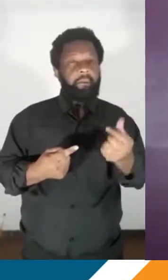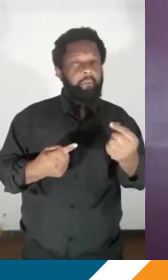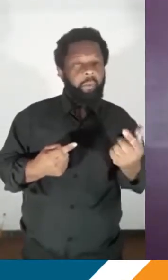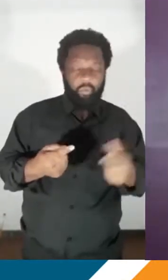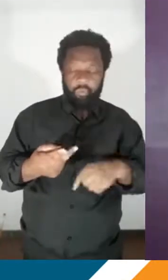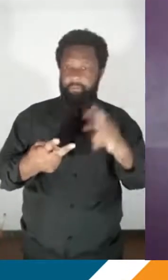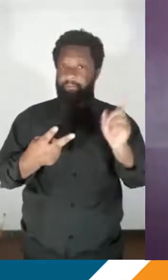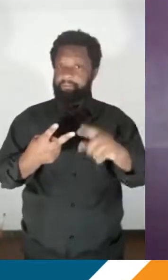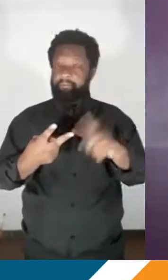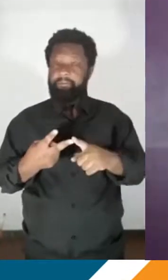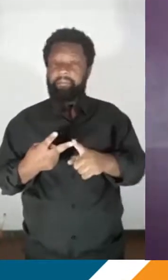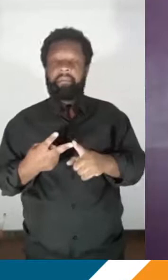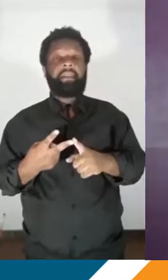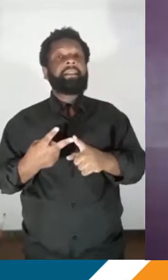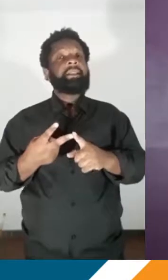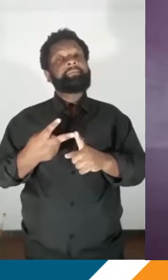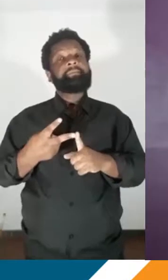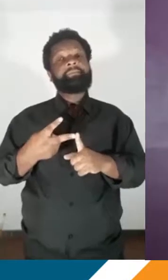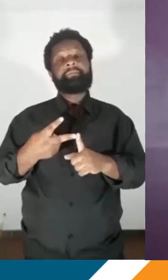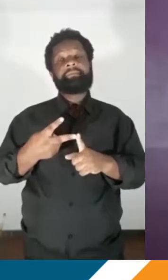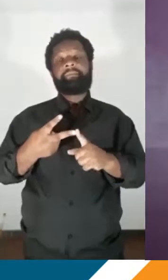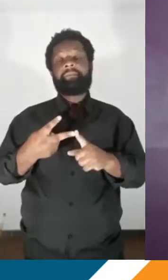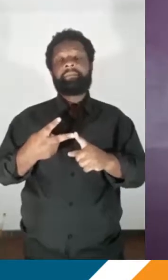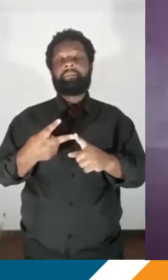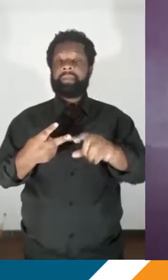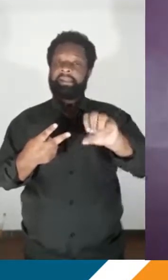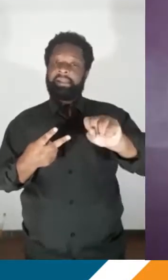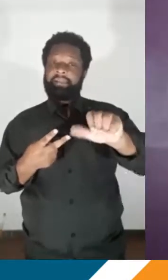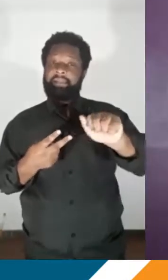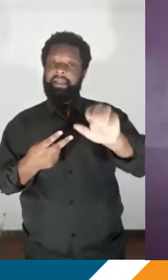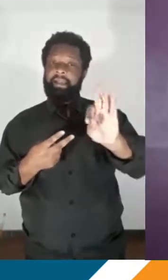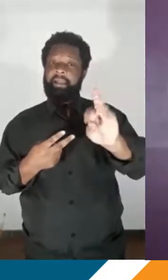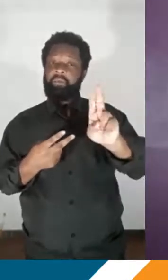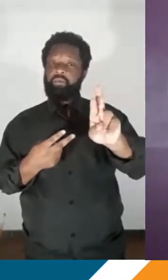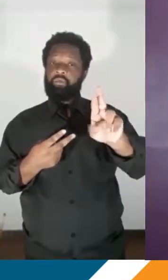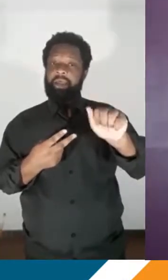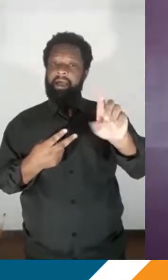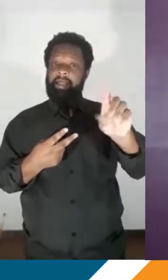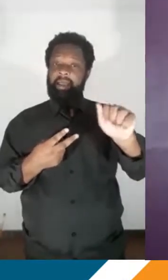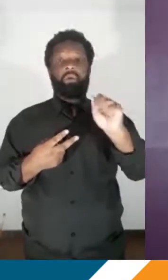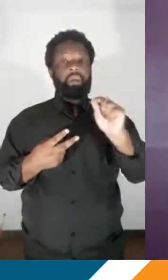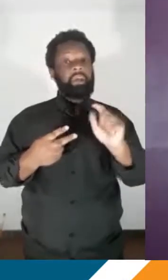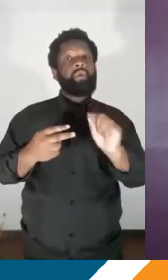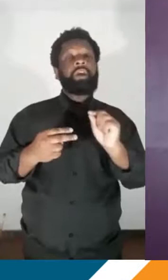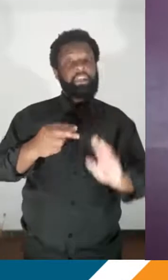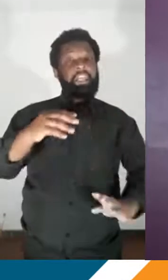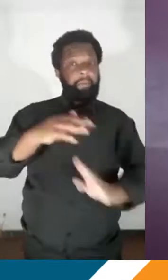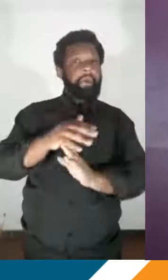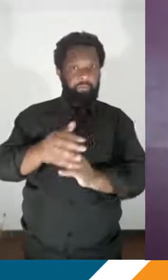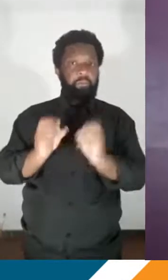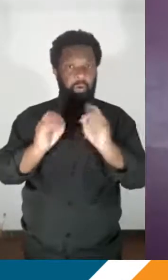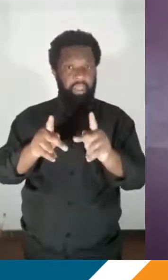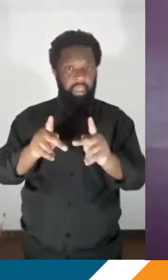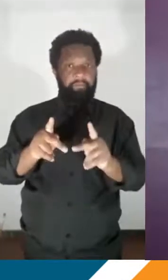solvente consegue comportar, certo? Eu posso ter uma solução saturada, que é uma solução no